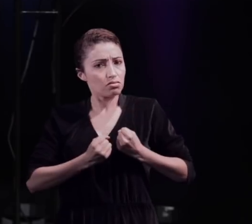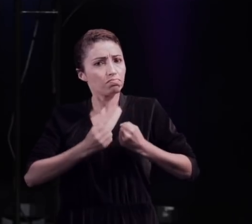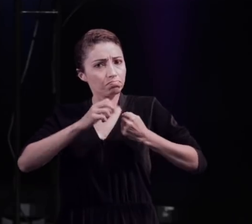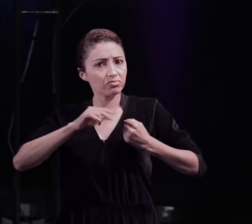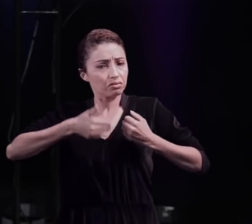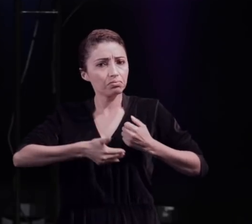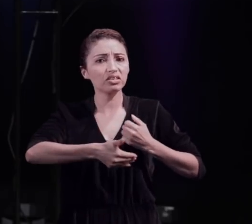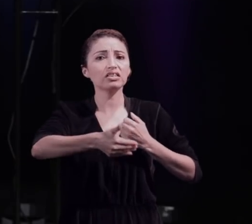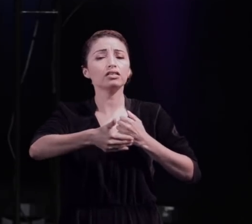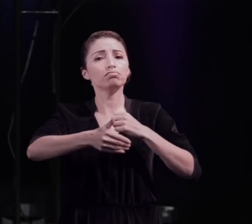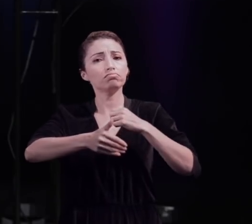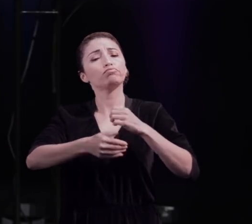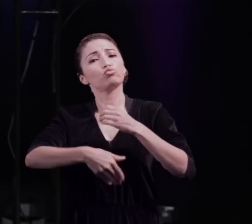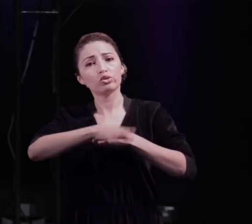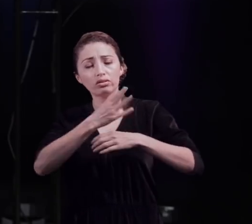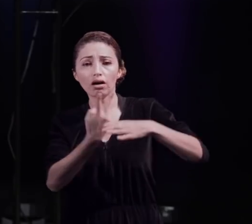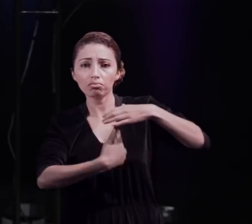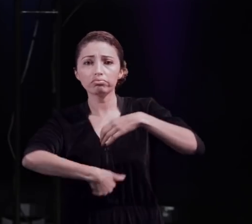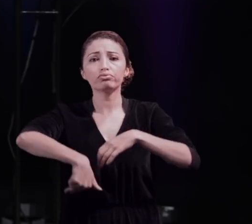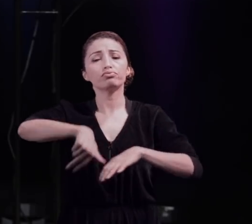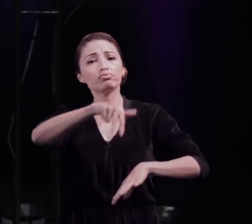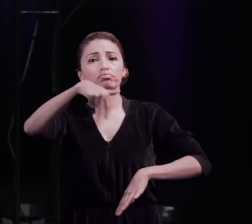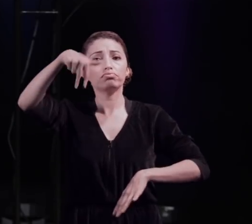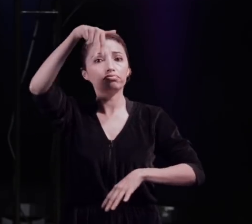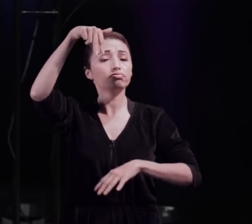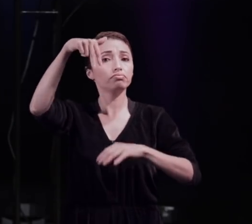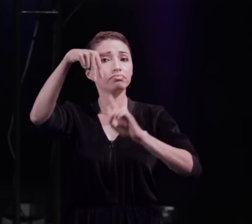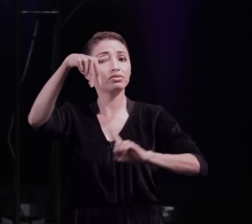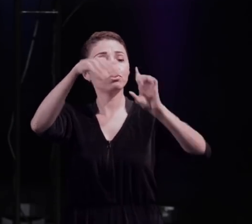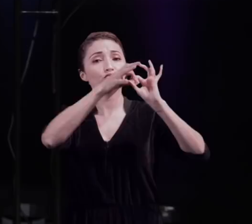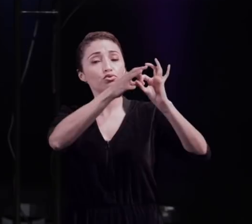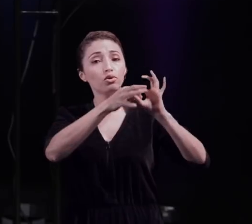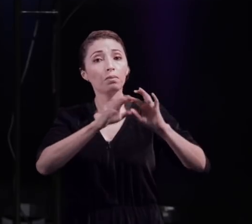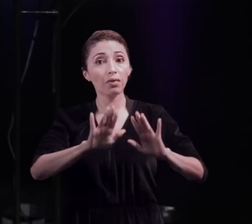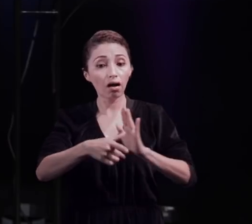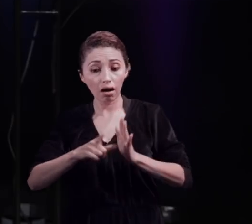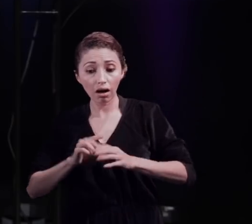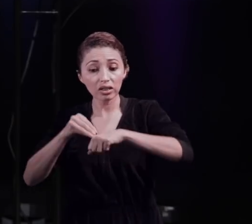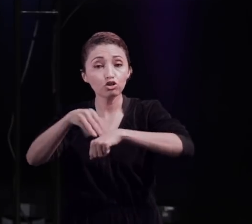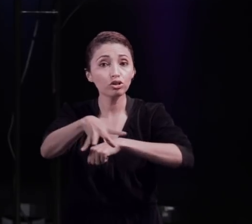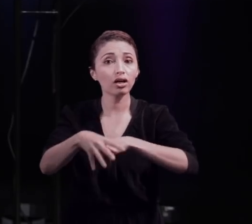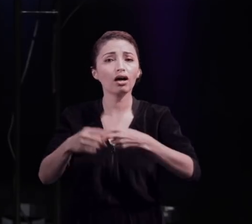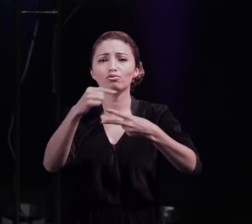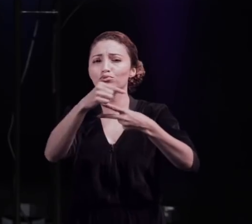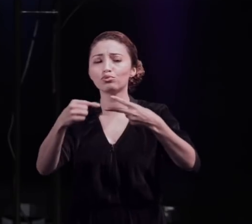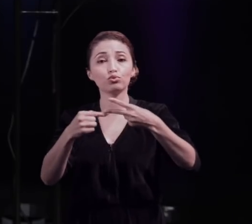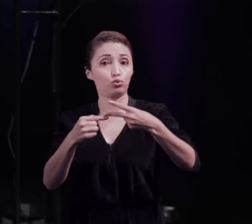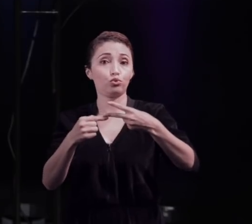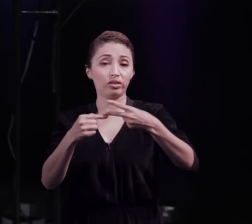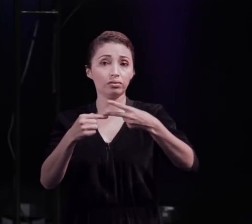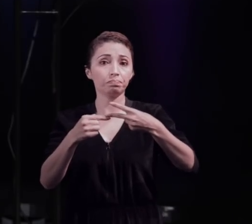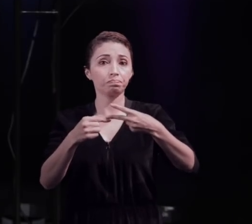mundo e partiria para a presença do Pai. E ele dá algumas recomendações, são